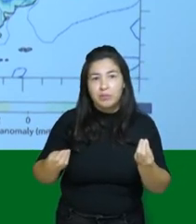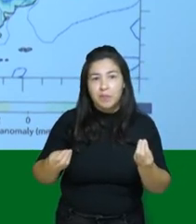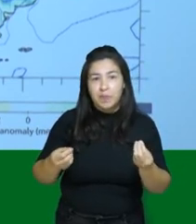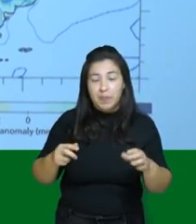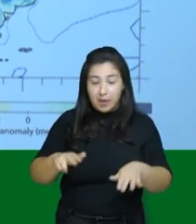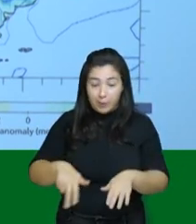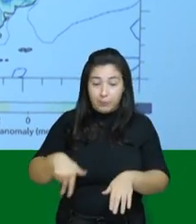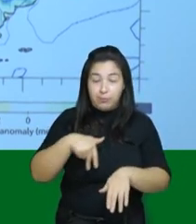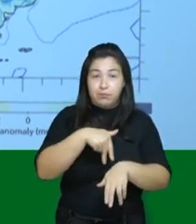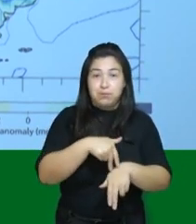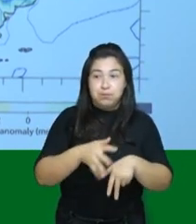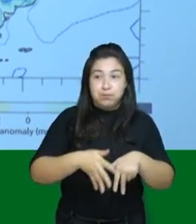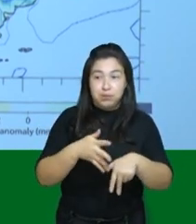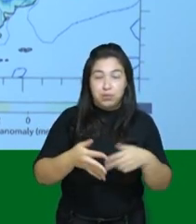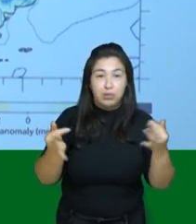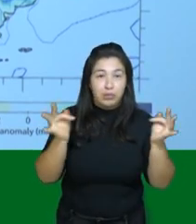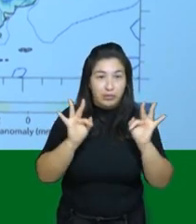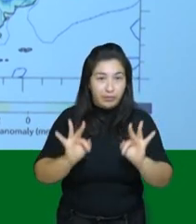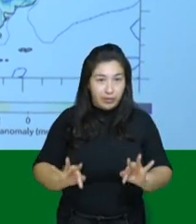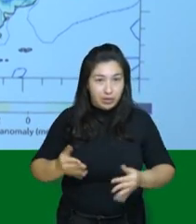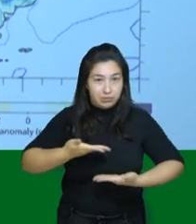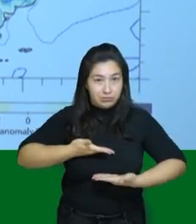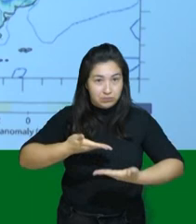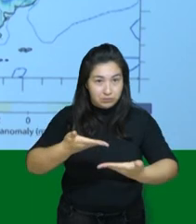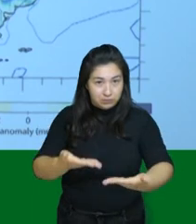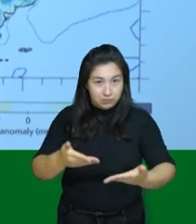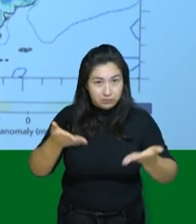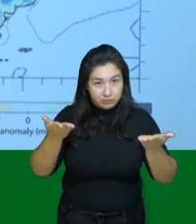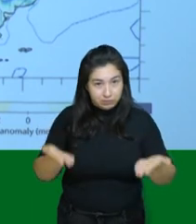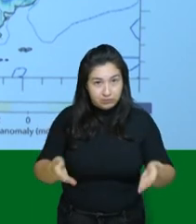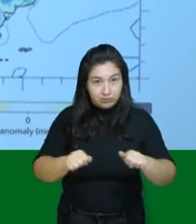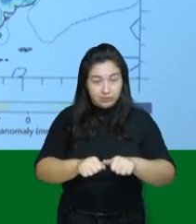de estar aqui. Né? Então, quando me convidam para vir